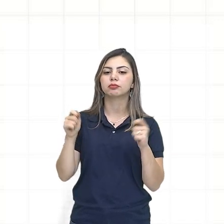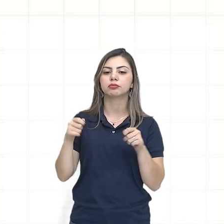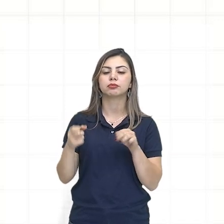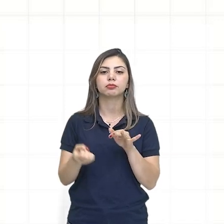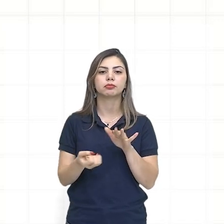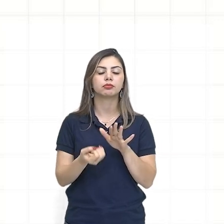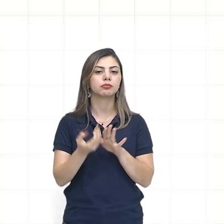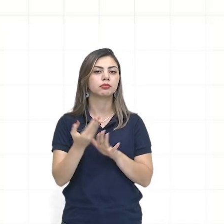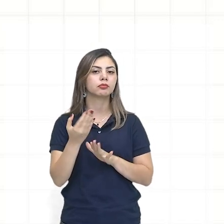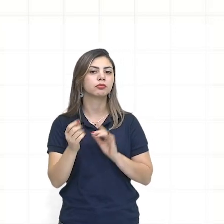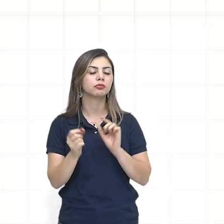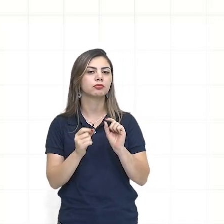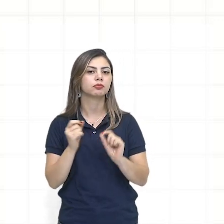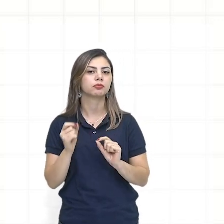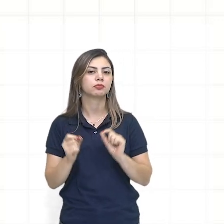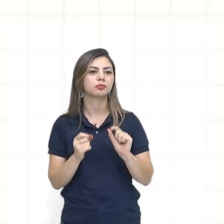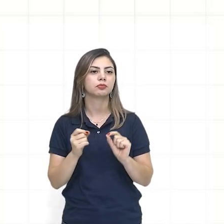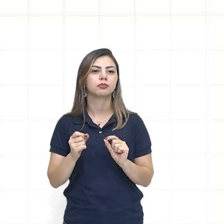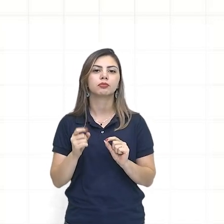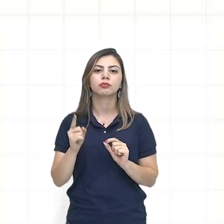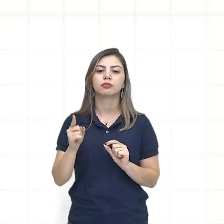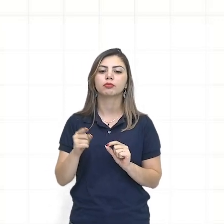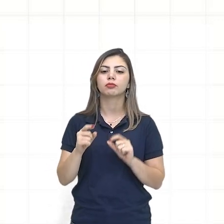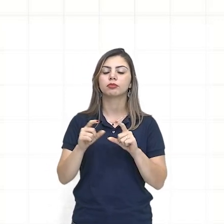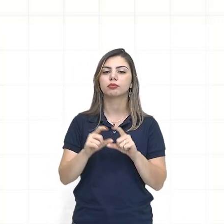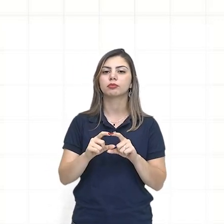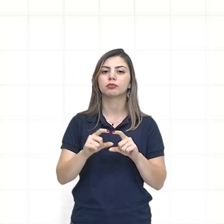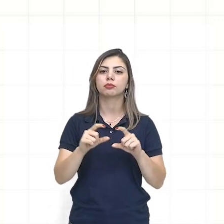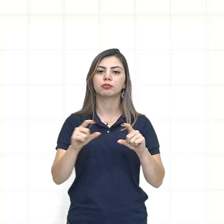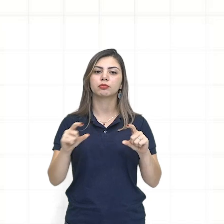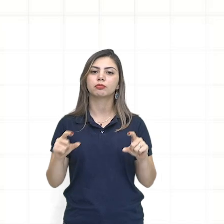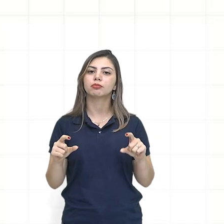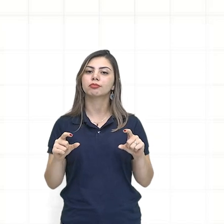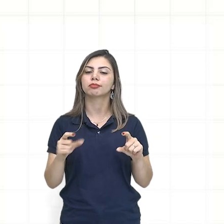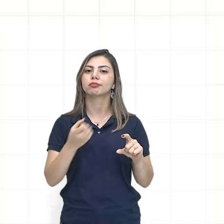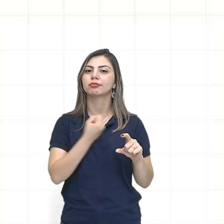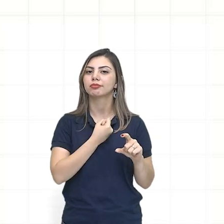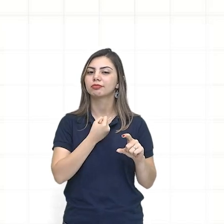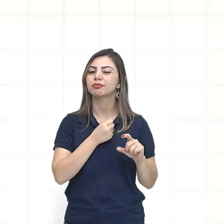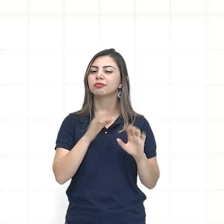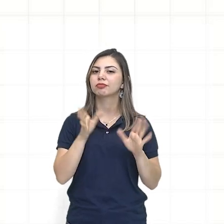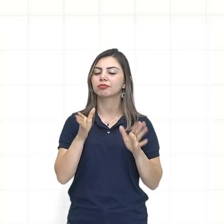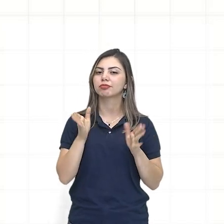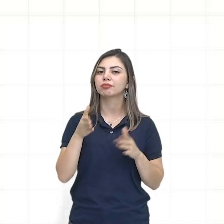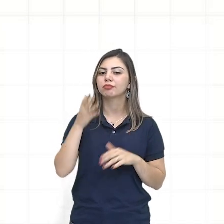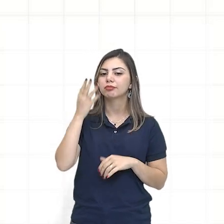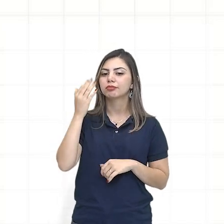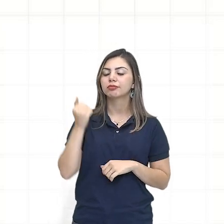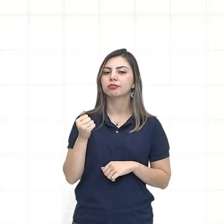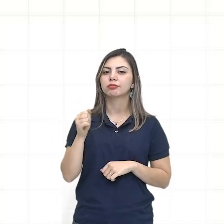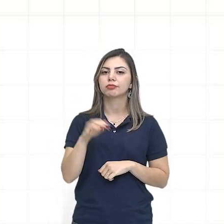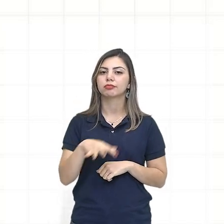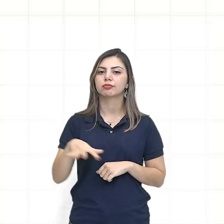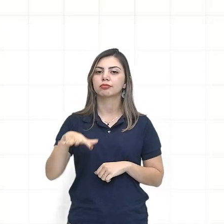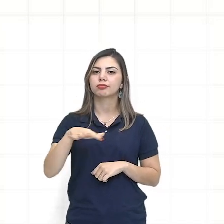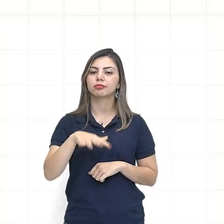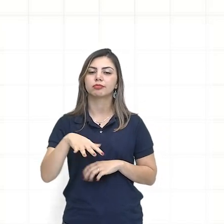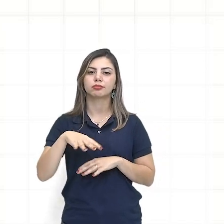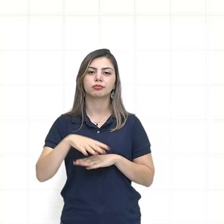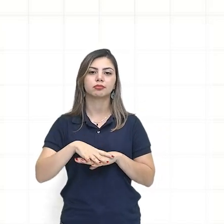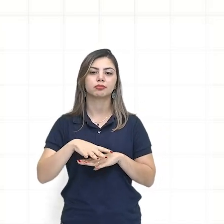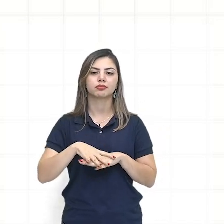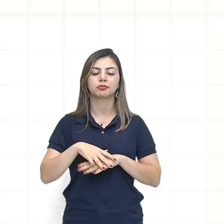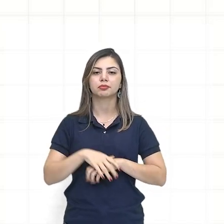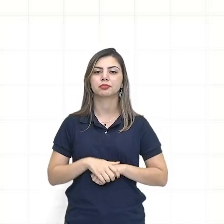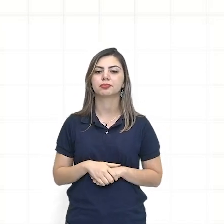aqui um tipo de expressão, né, numérica, né? Já estavam dominando aqui a arte da aritmética.